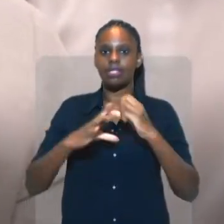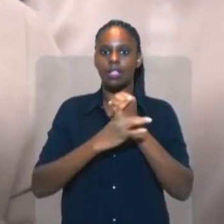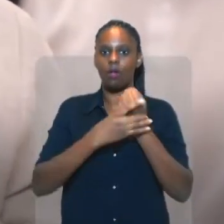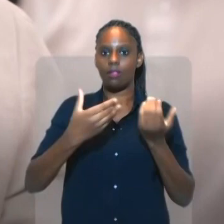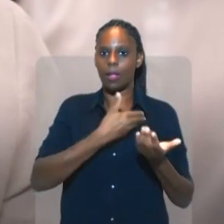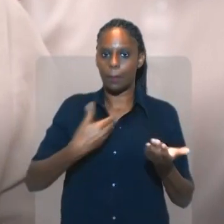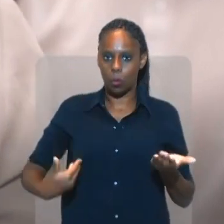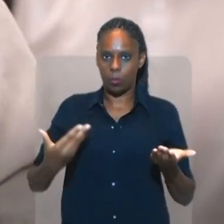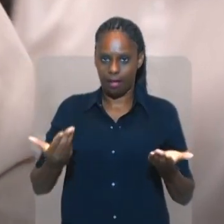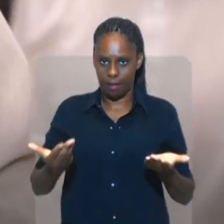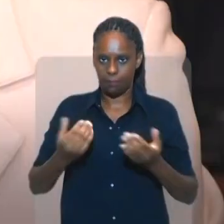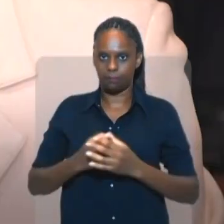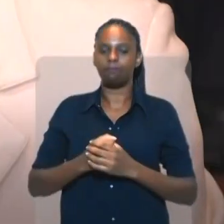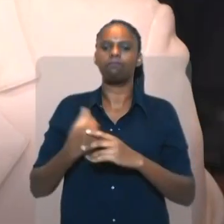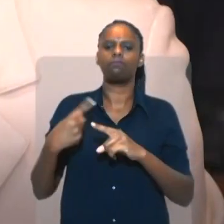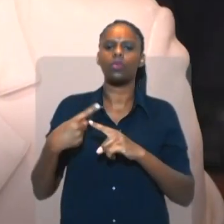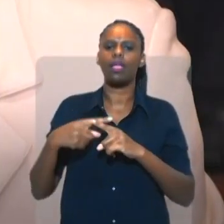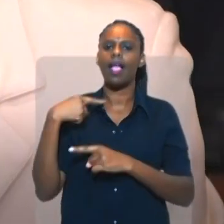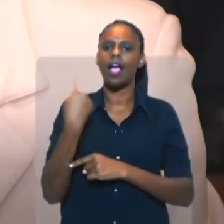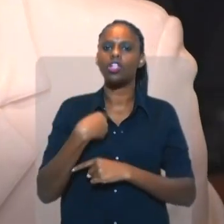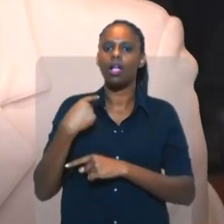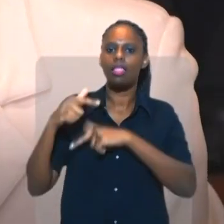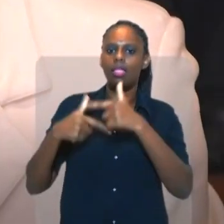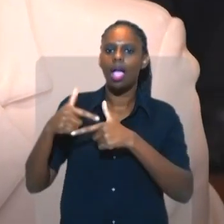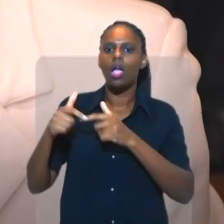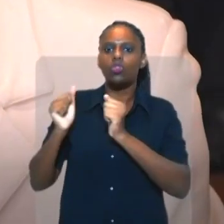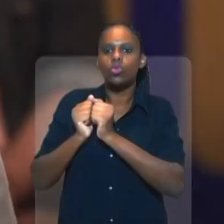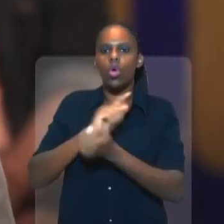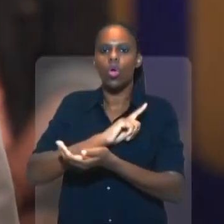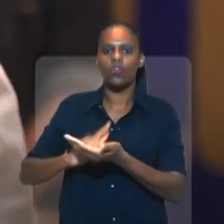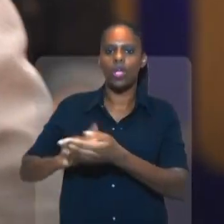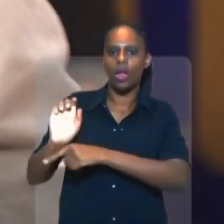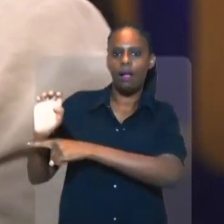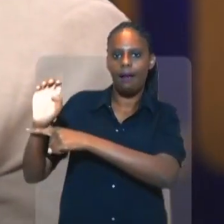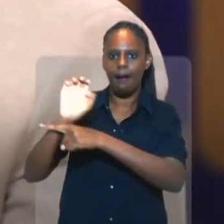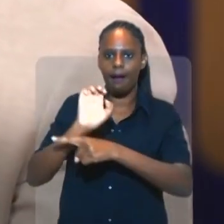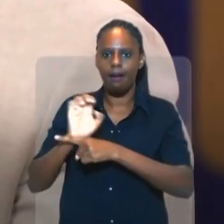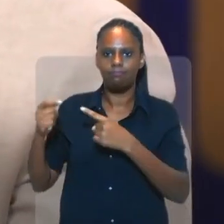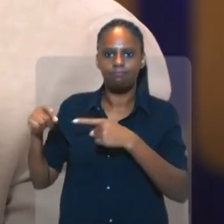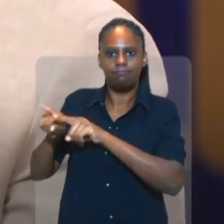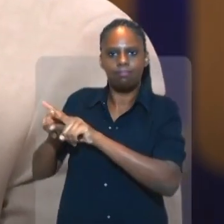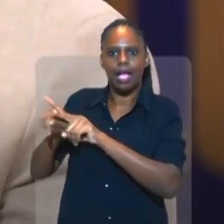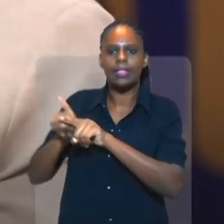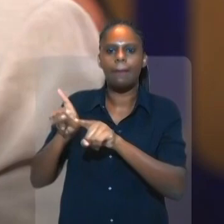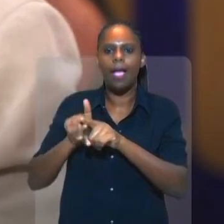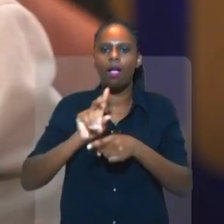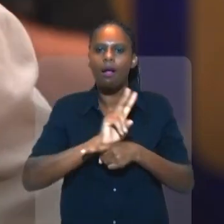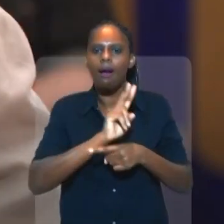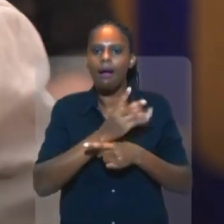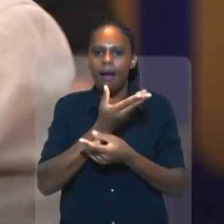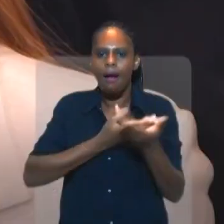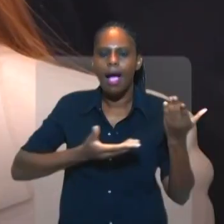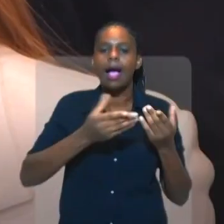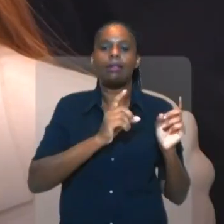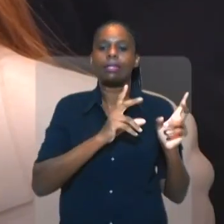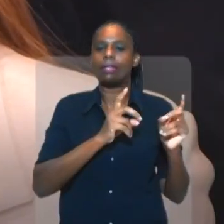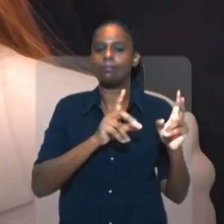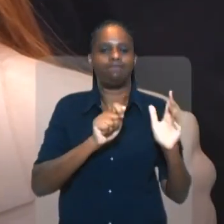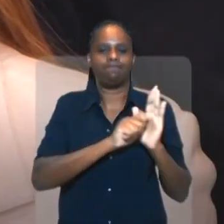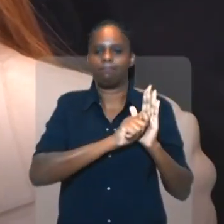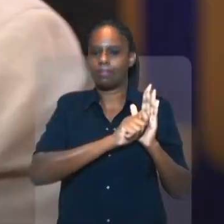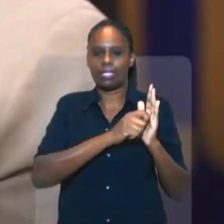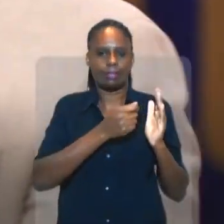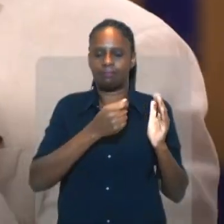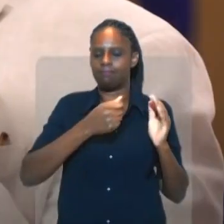criar o ministério da Segurança Pública para gente trabalhar junto com os governos do Estado pra gente cuidar da nossa Fronteira